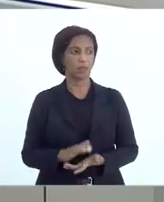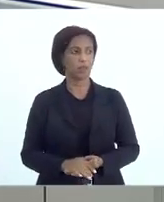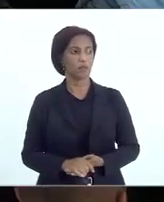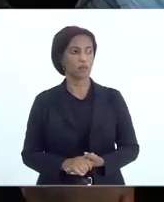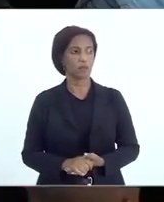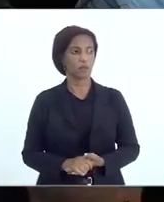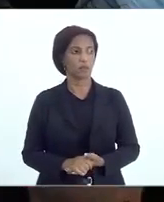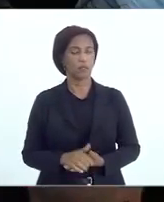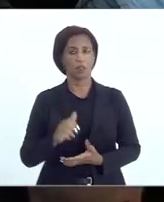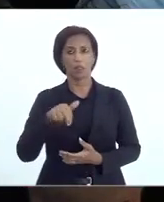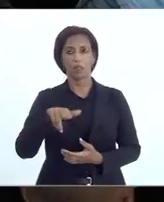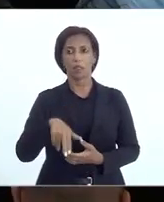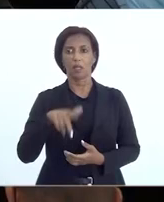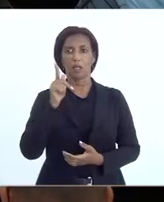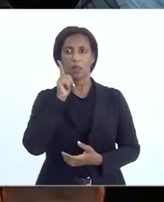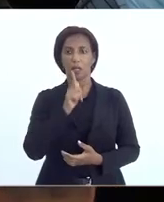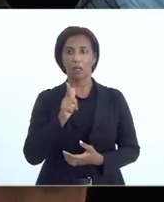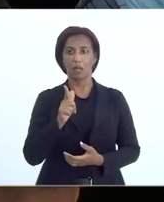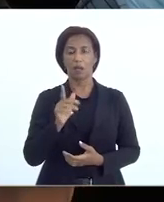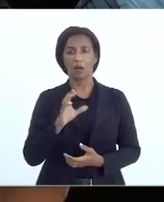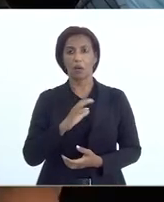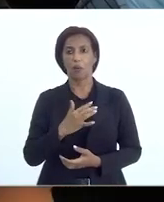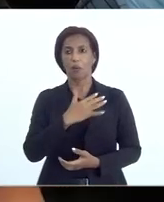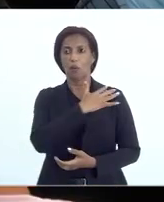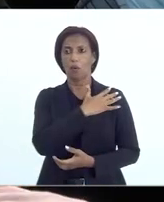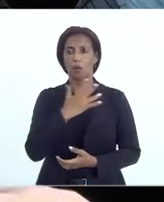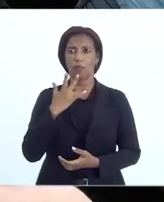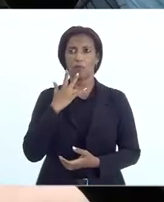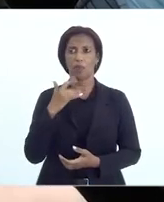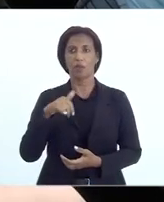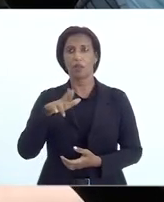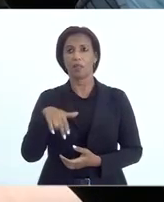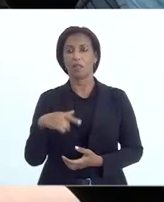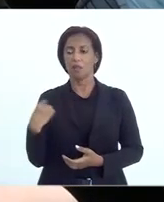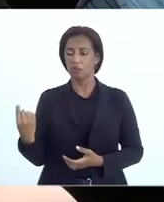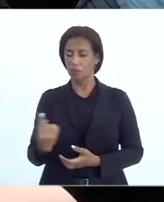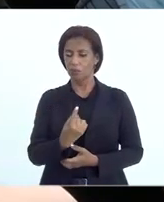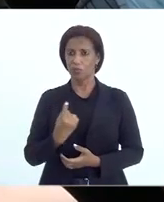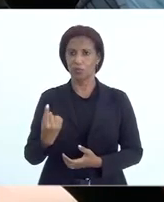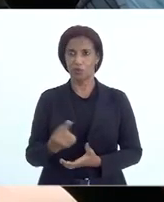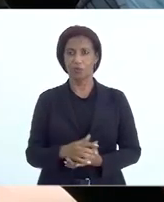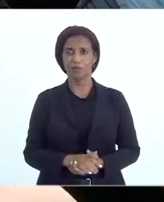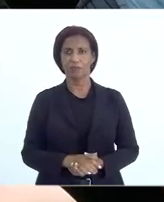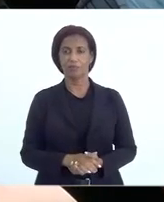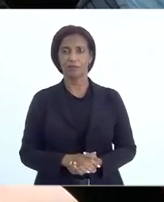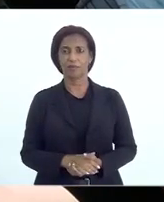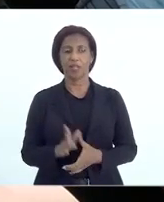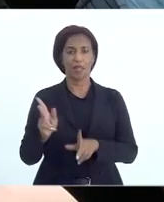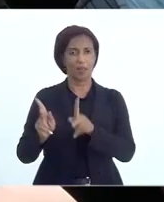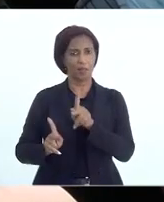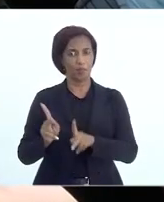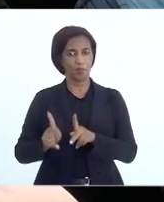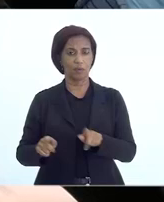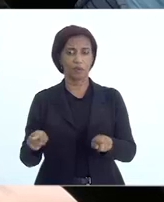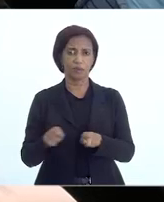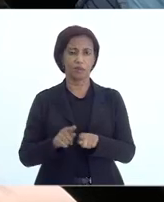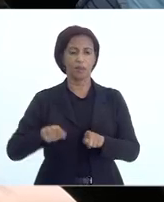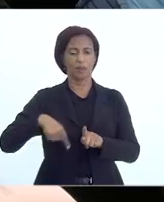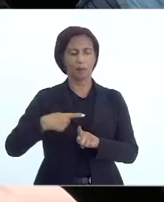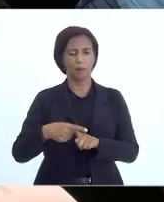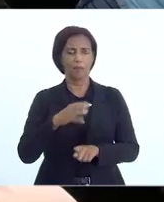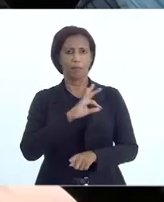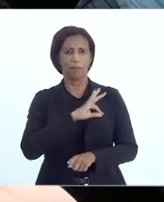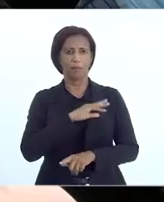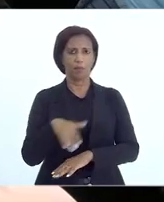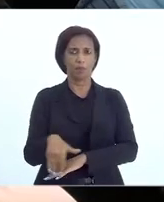mesmo que quem ganha como o Coronel do bombeiro falou que ninguém é não somos só nós é a população também que vai ter